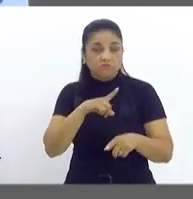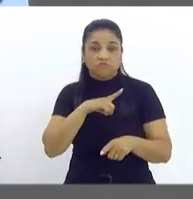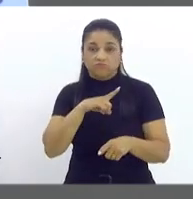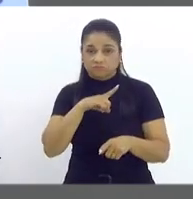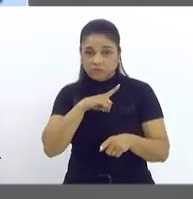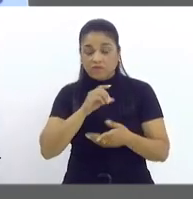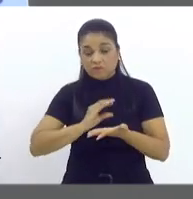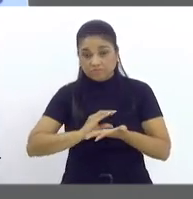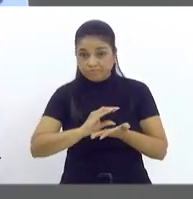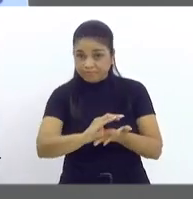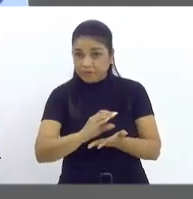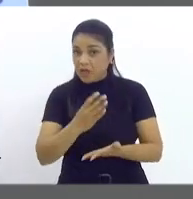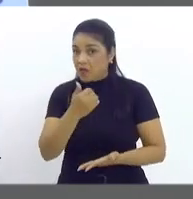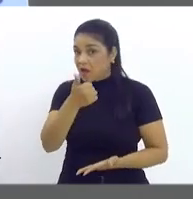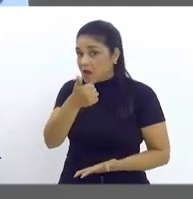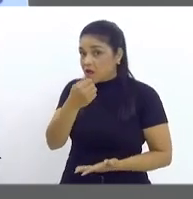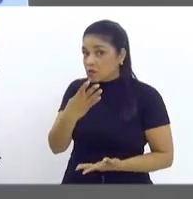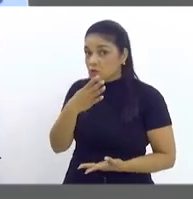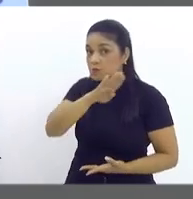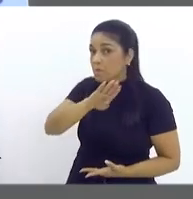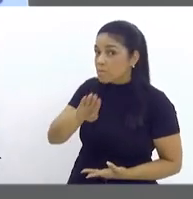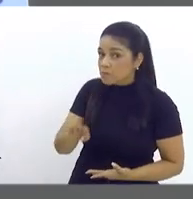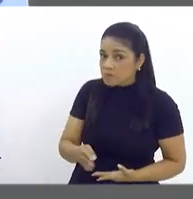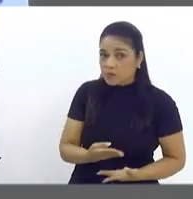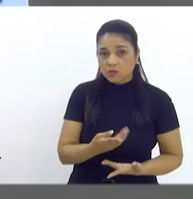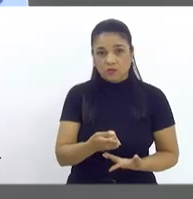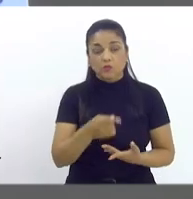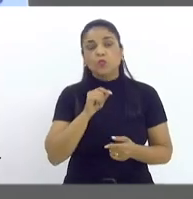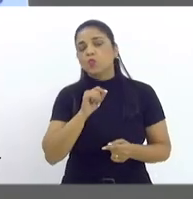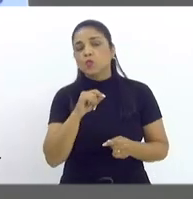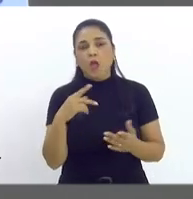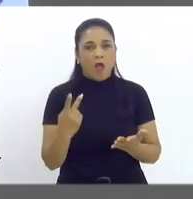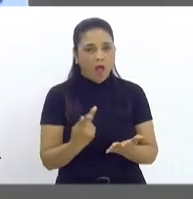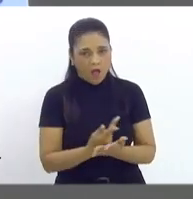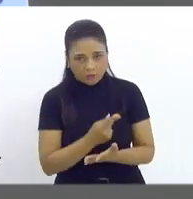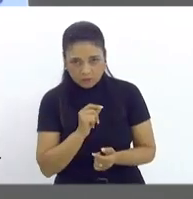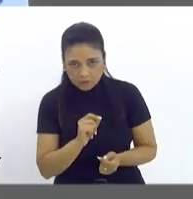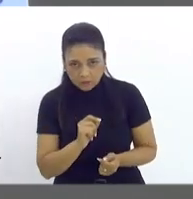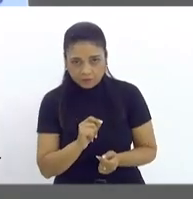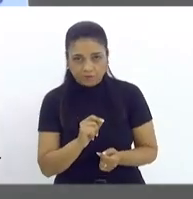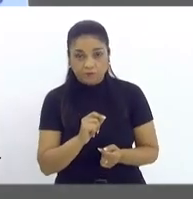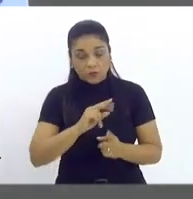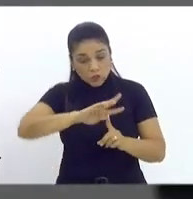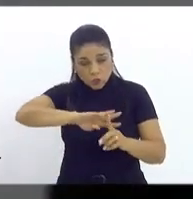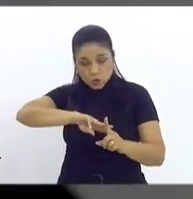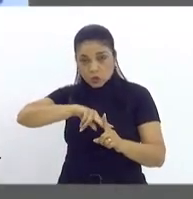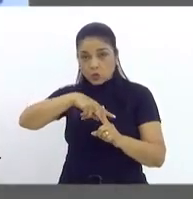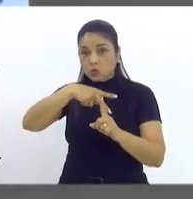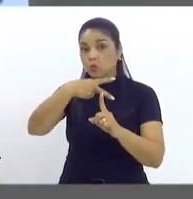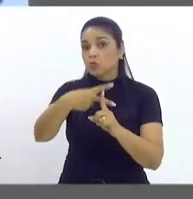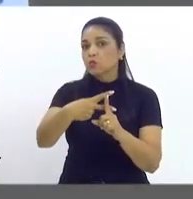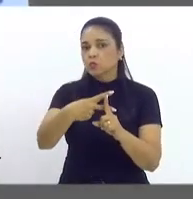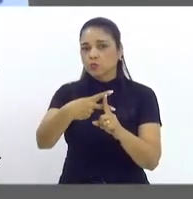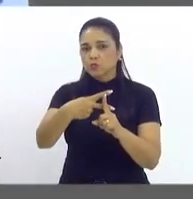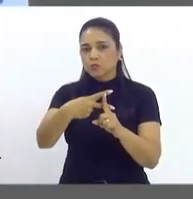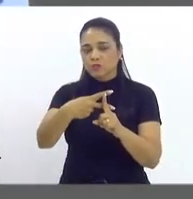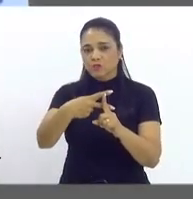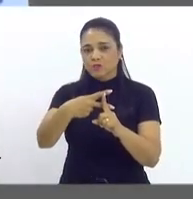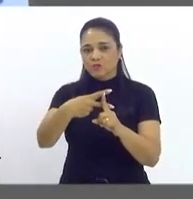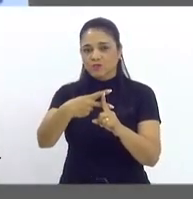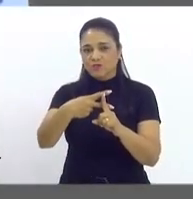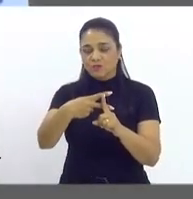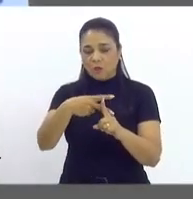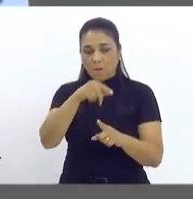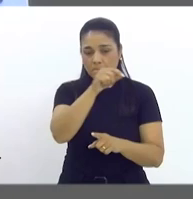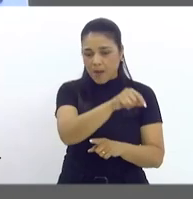esse investimento. E em que isso acarretou? A gente duplicou praticamente o volume de pontos